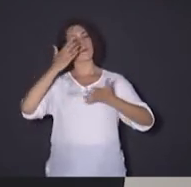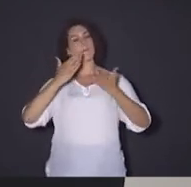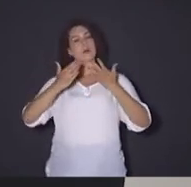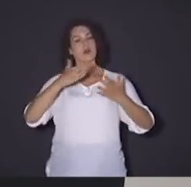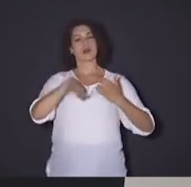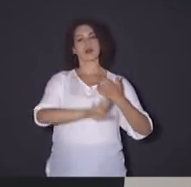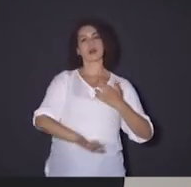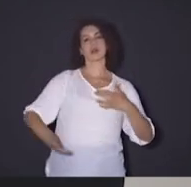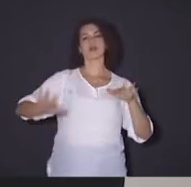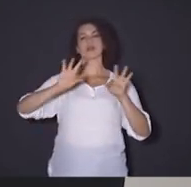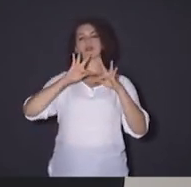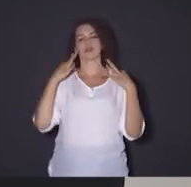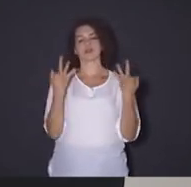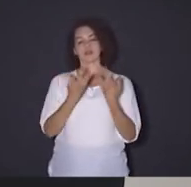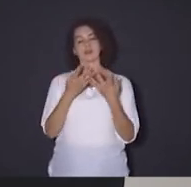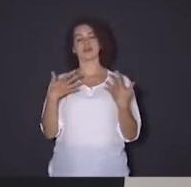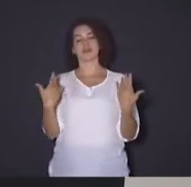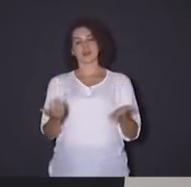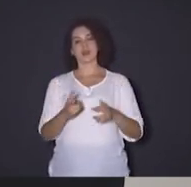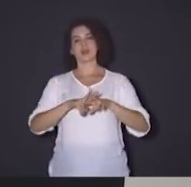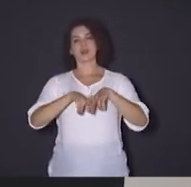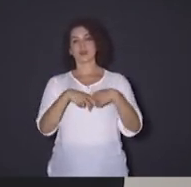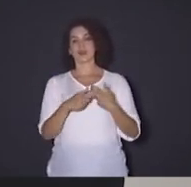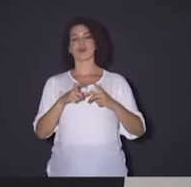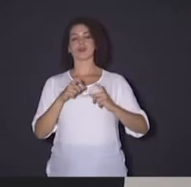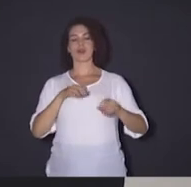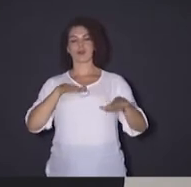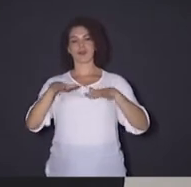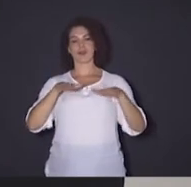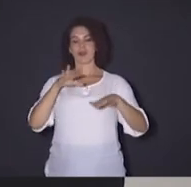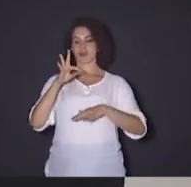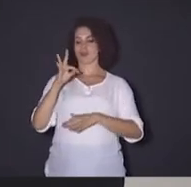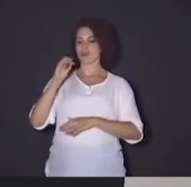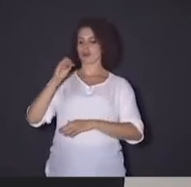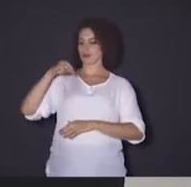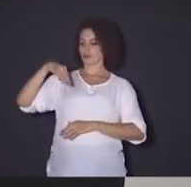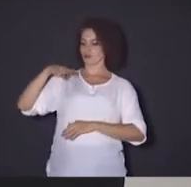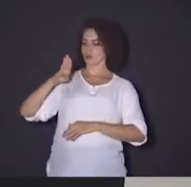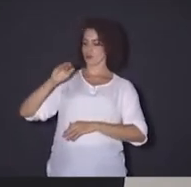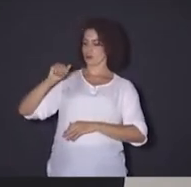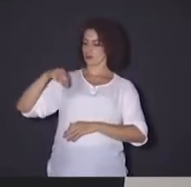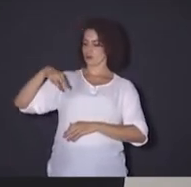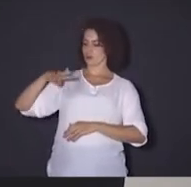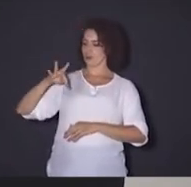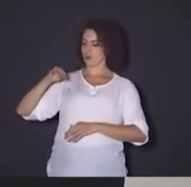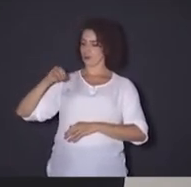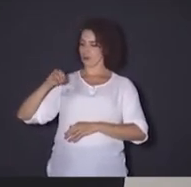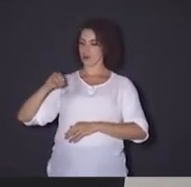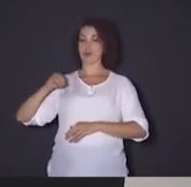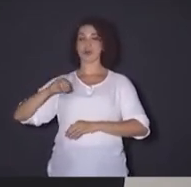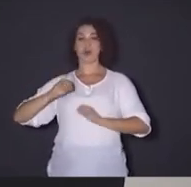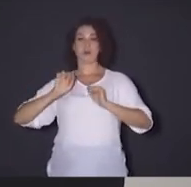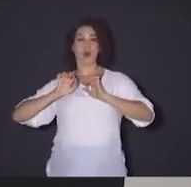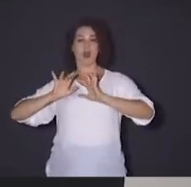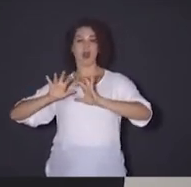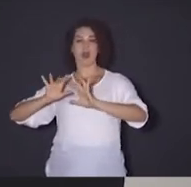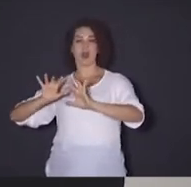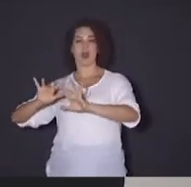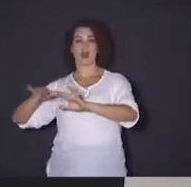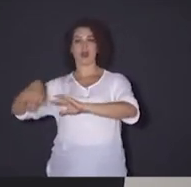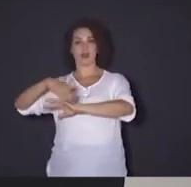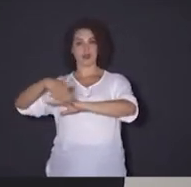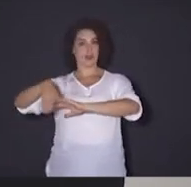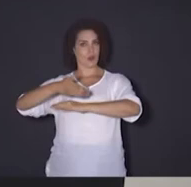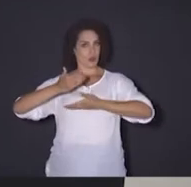e de famílias por isso o movimento como tombamento que tem levado multidões para a rua e que não nasceu hoje